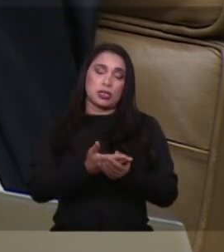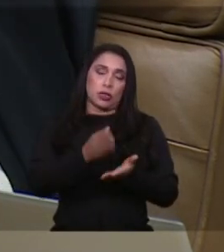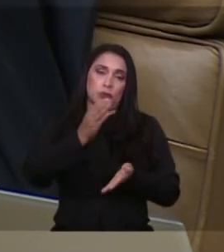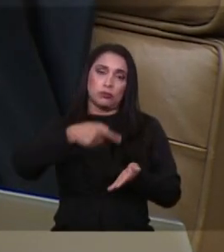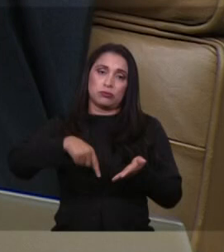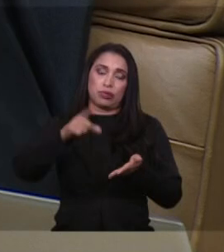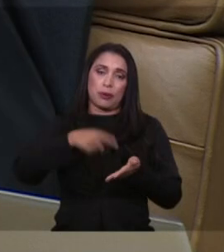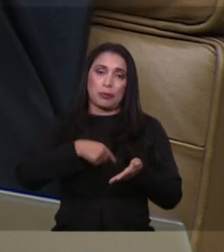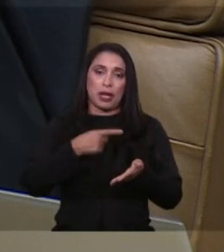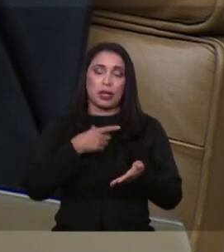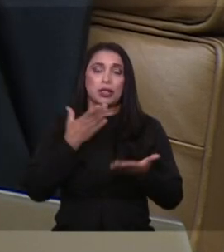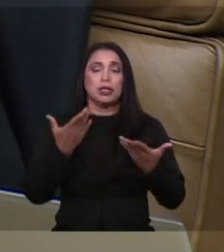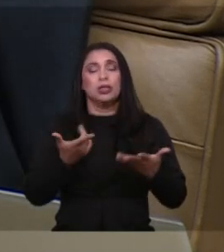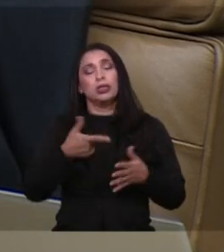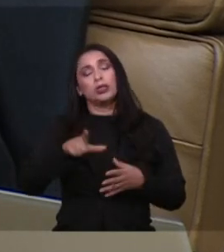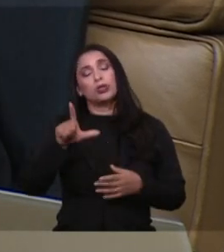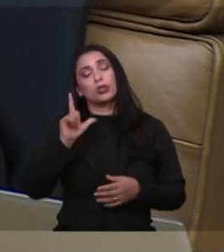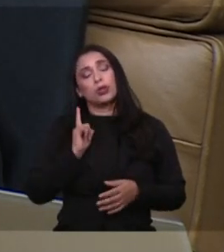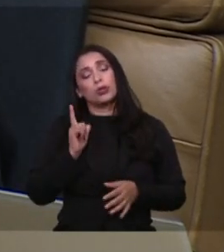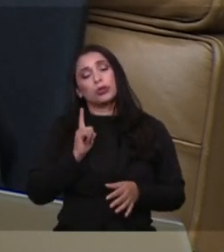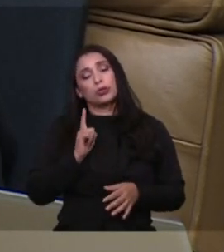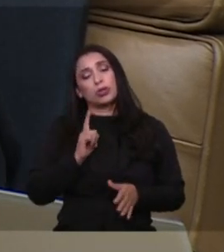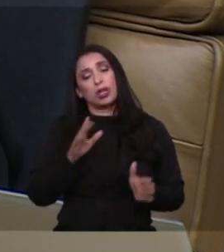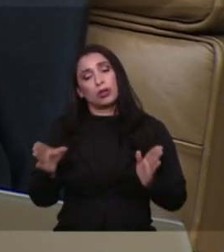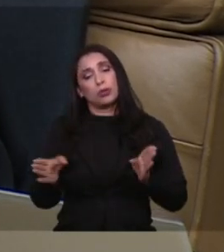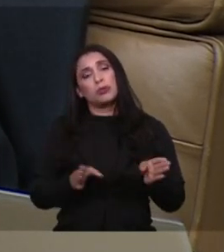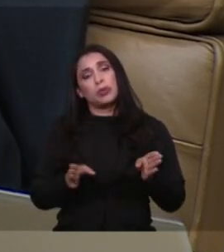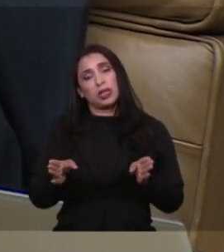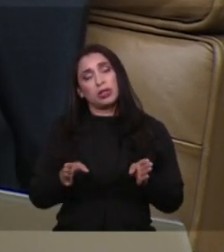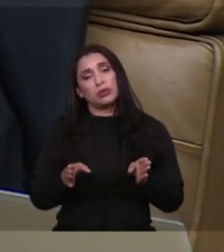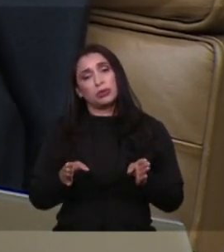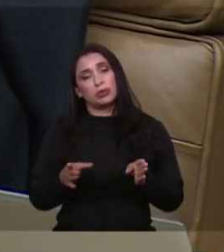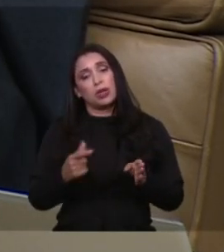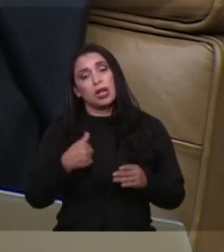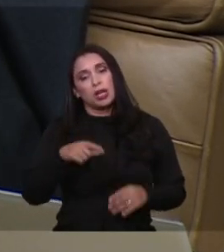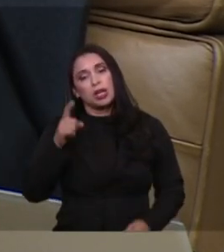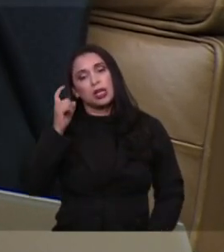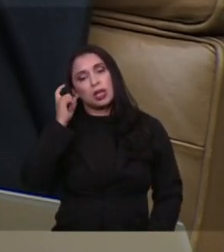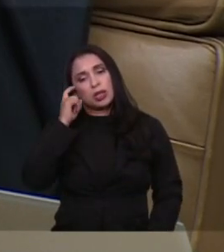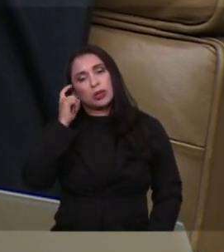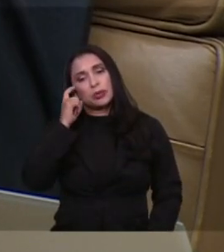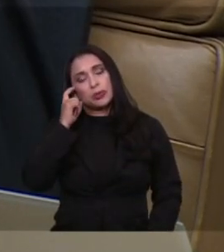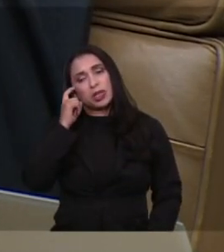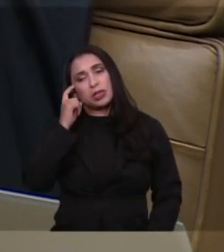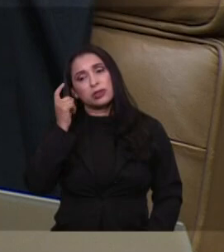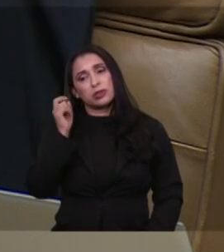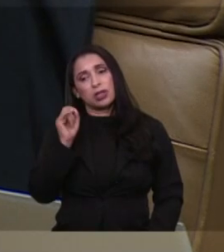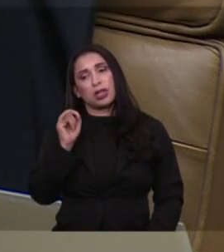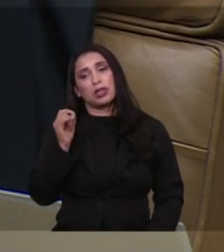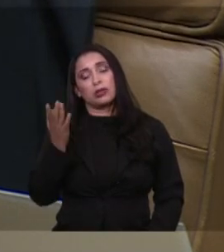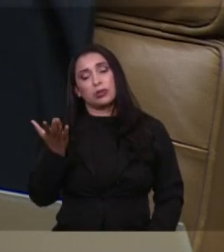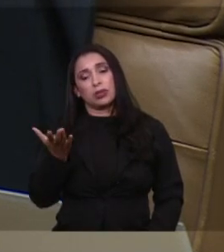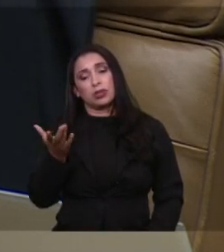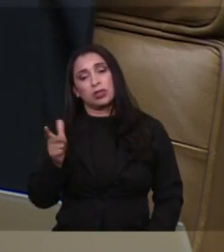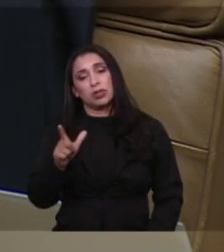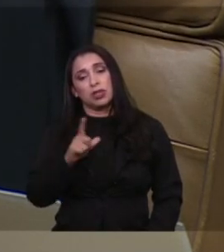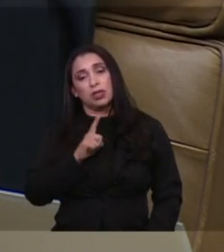lado, e de outro, a fixação de um período. Me parece que era este o teor.